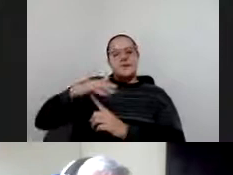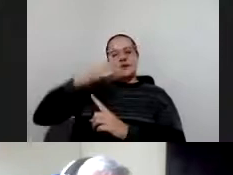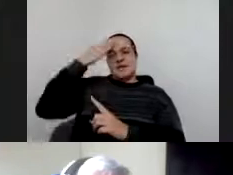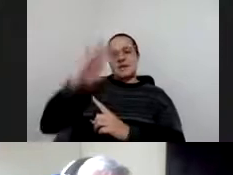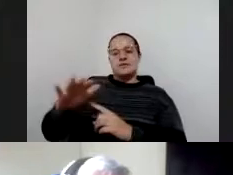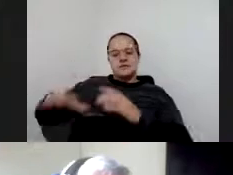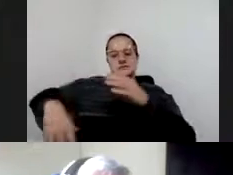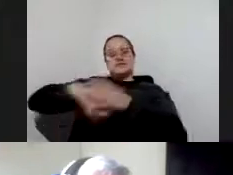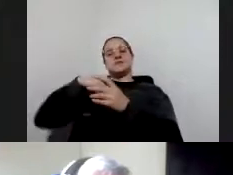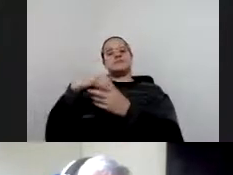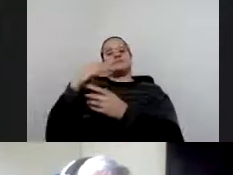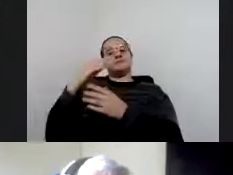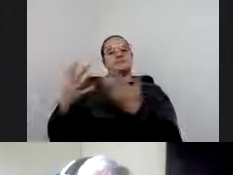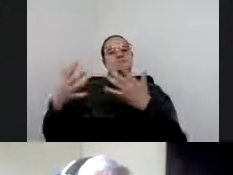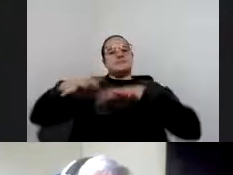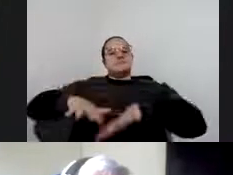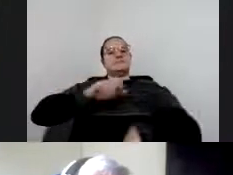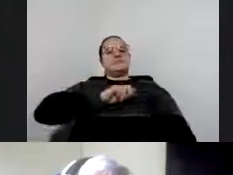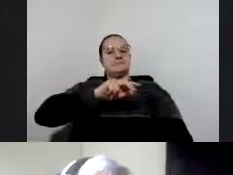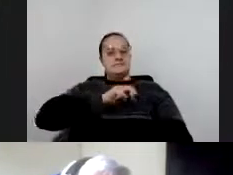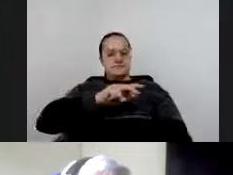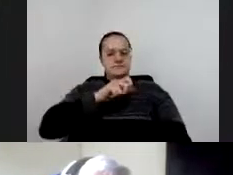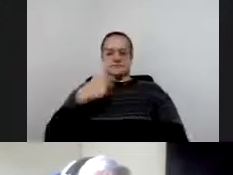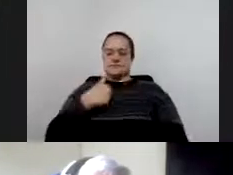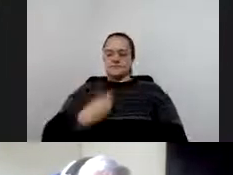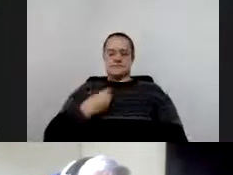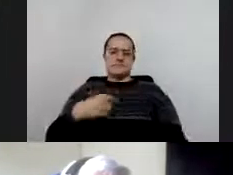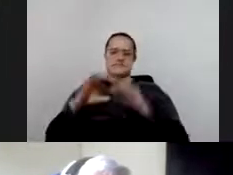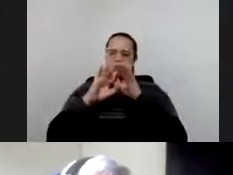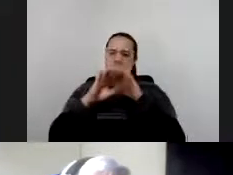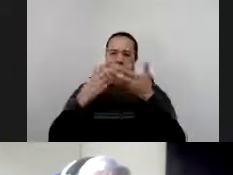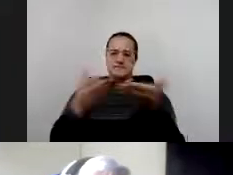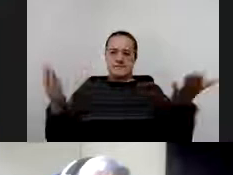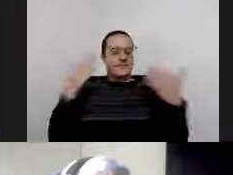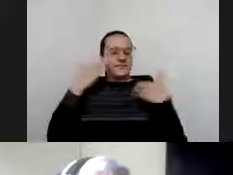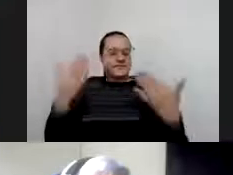inclusão e colocar a Unileu e me colocar à disposição de vocês também. Muito obrigado.